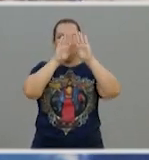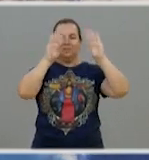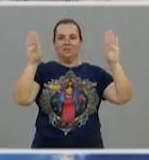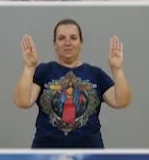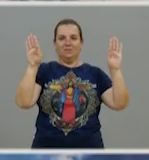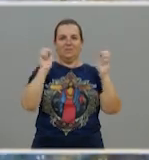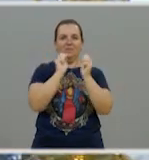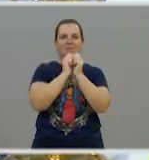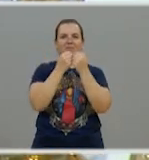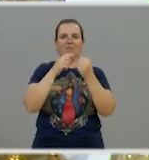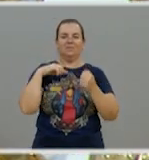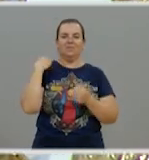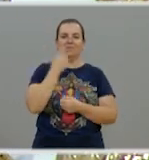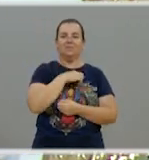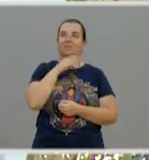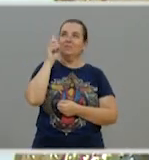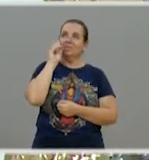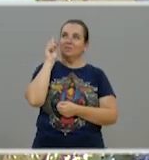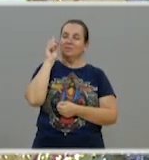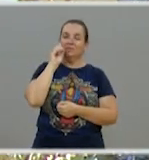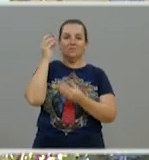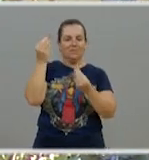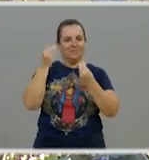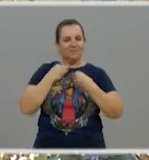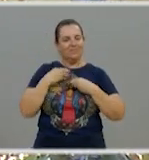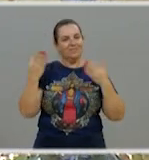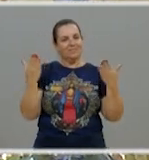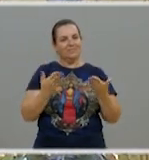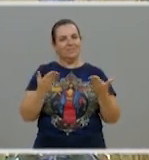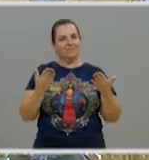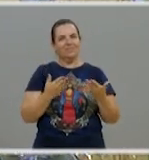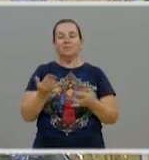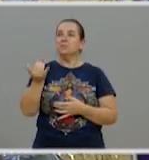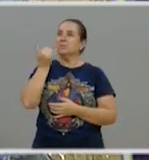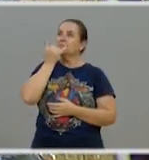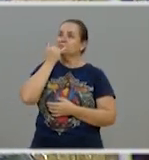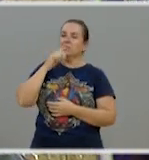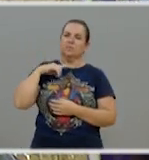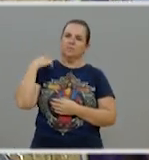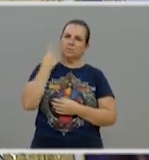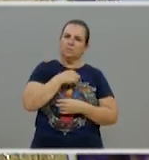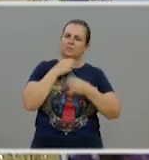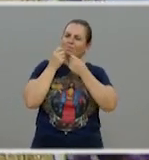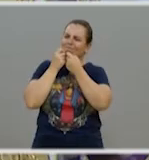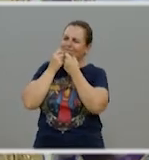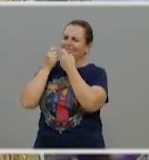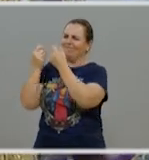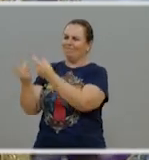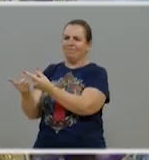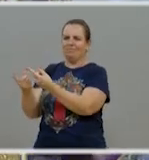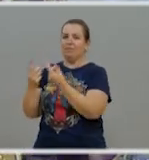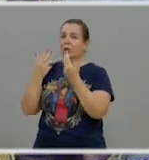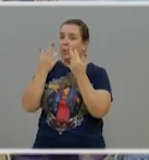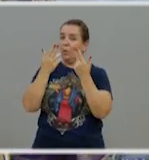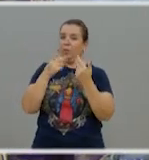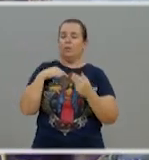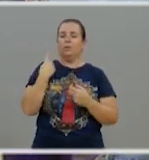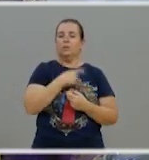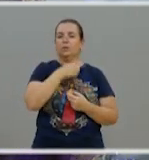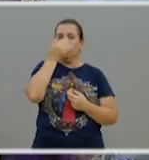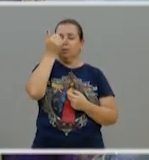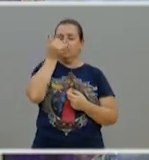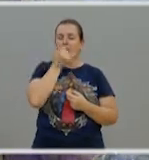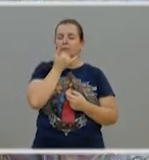na terra como no céu. O pão nosso de cada dia nos dai hoje, perdoai-nos as